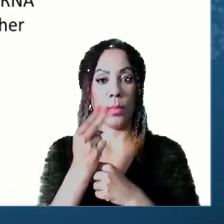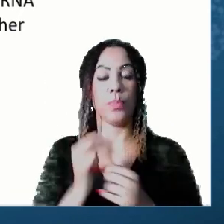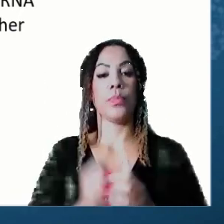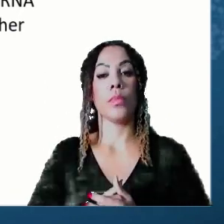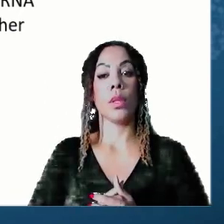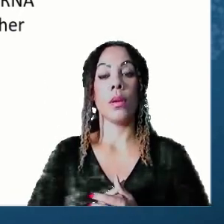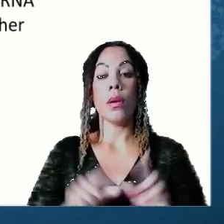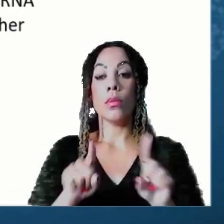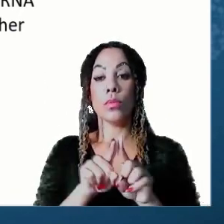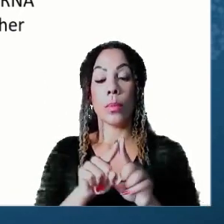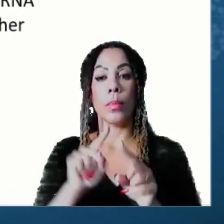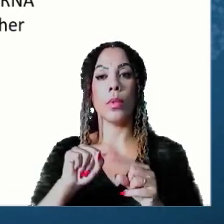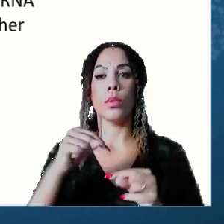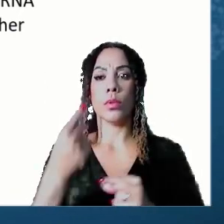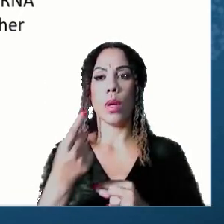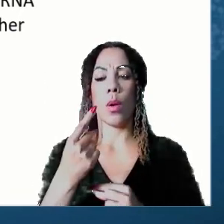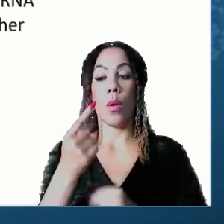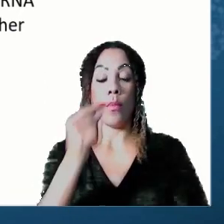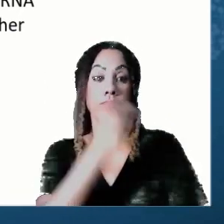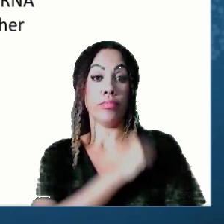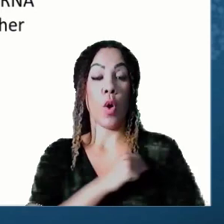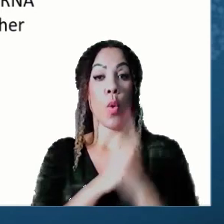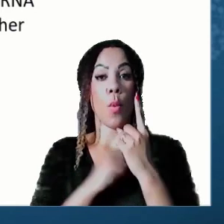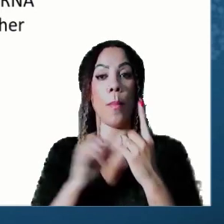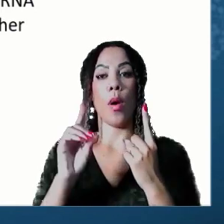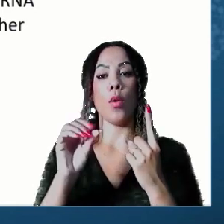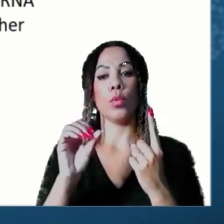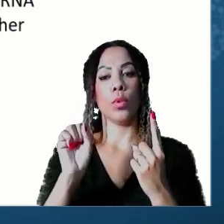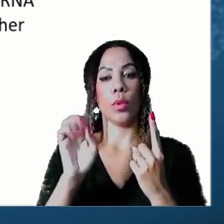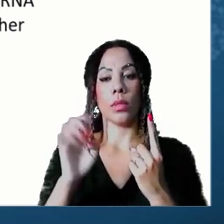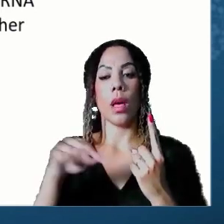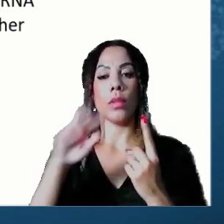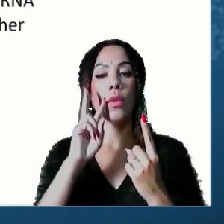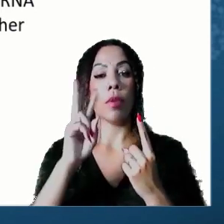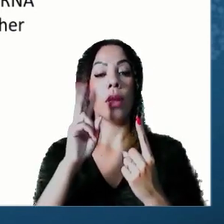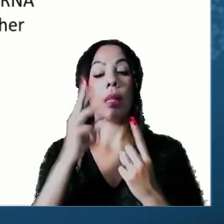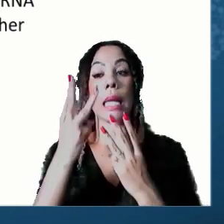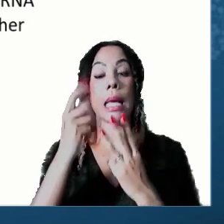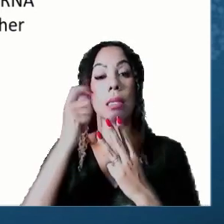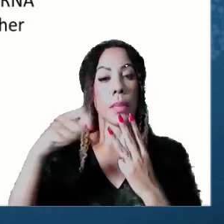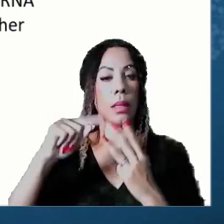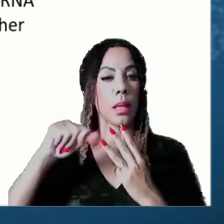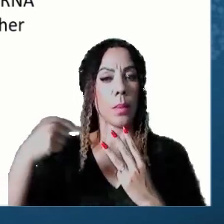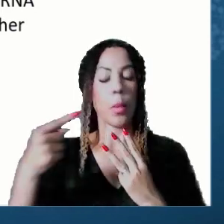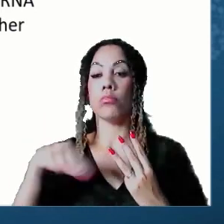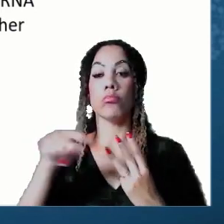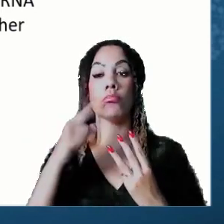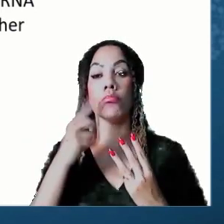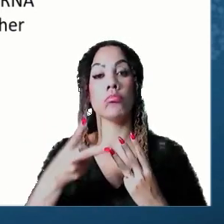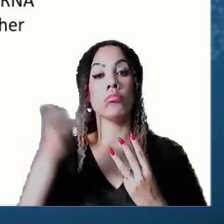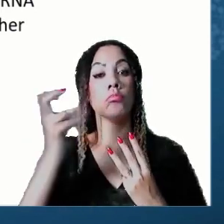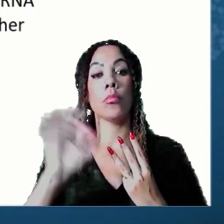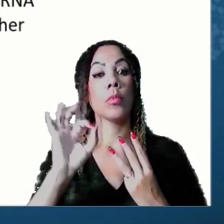E, além disso, depois de 1 dose só, a gente viu, pelo menos 3 meses depois da primeira dose, a gente não viu nenhuma